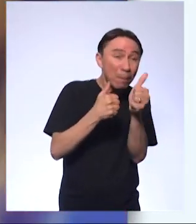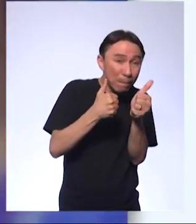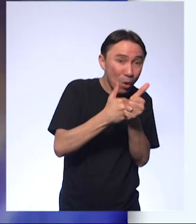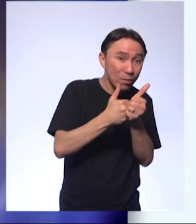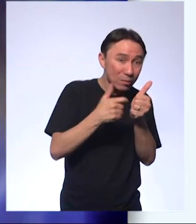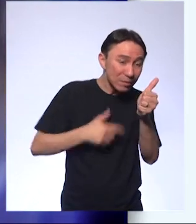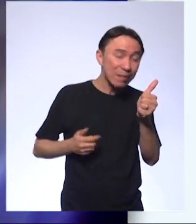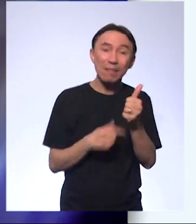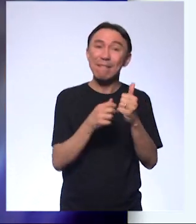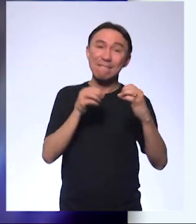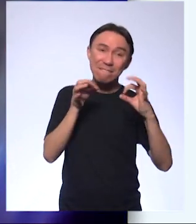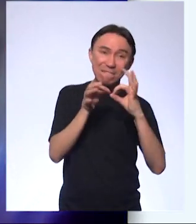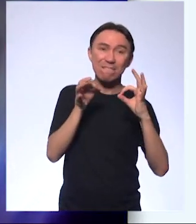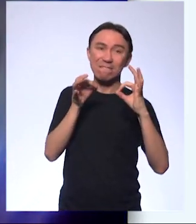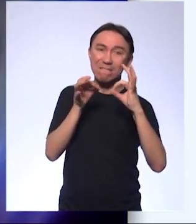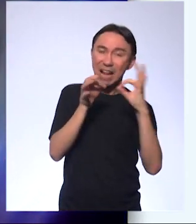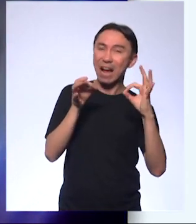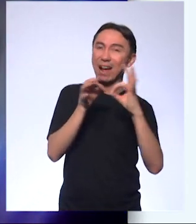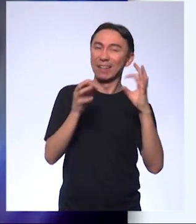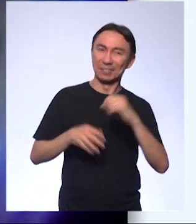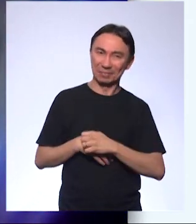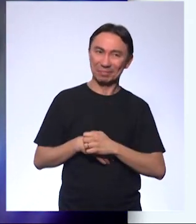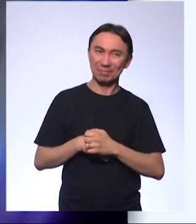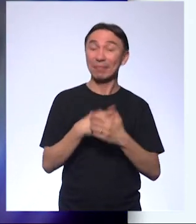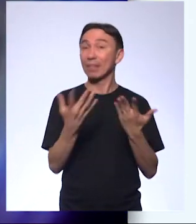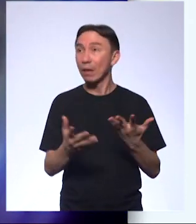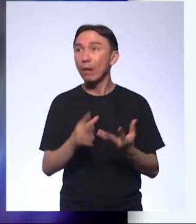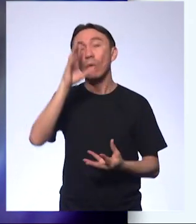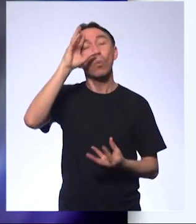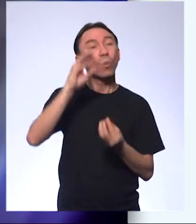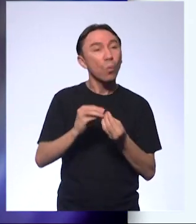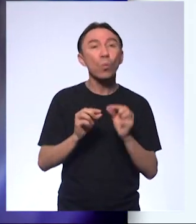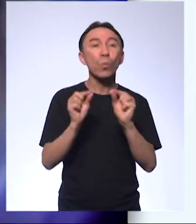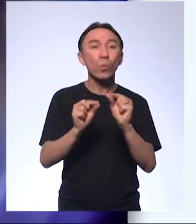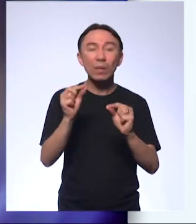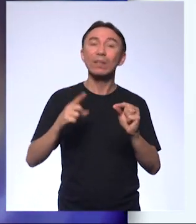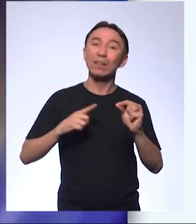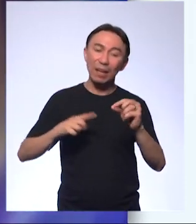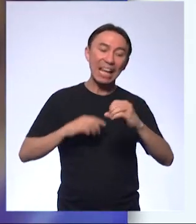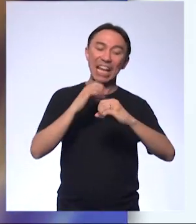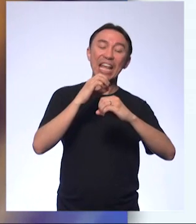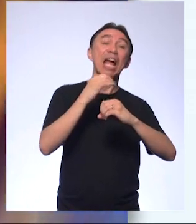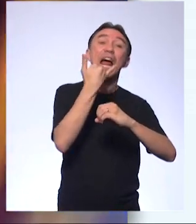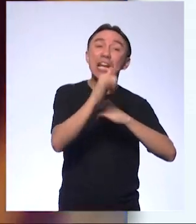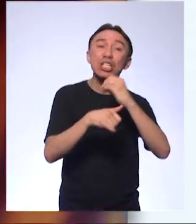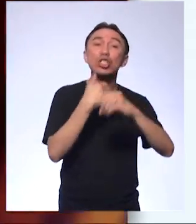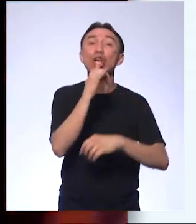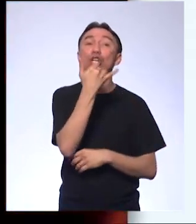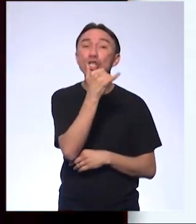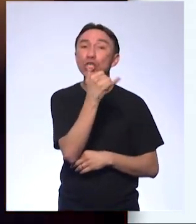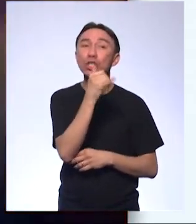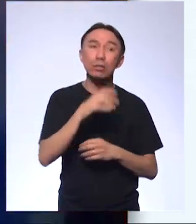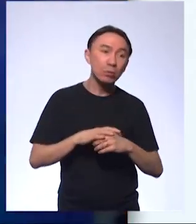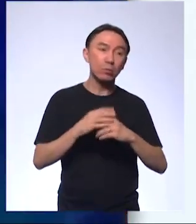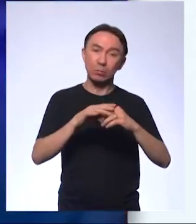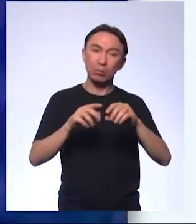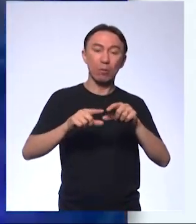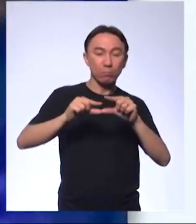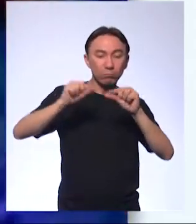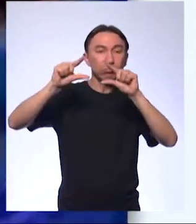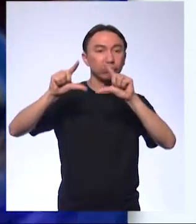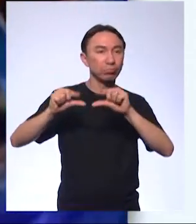Logo, Bohr pensou que os elétrons ao redor do núcleo possuíam menos energia que os elétrons mais afastados. Isso porque o elétron mais próximo do